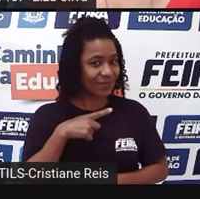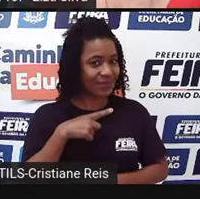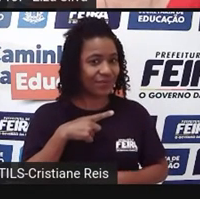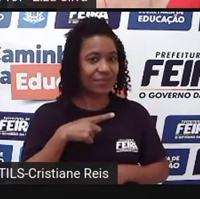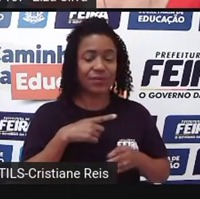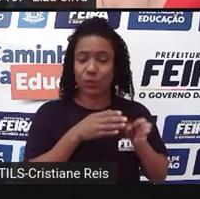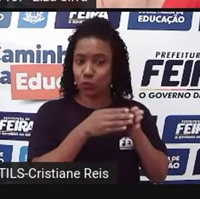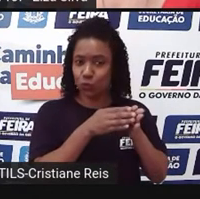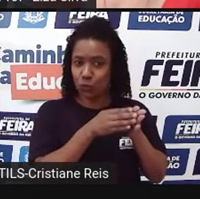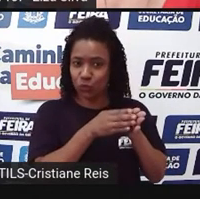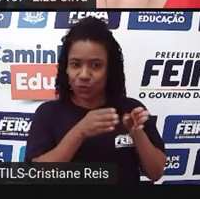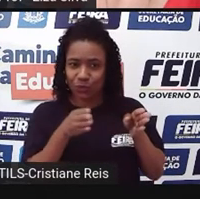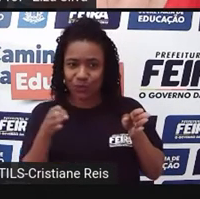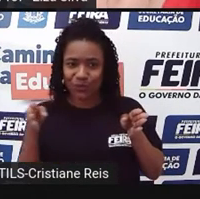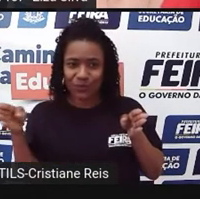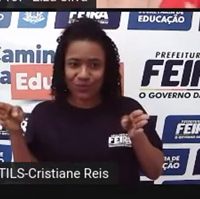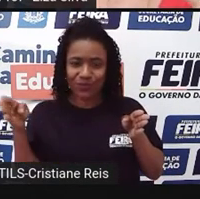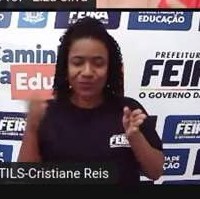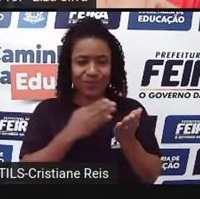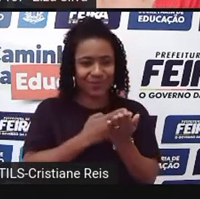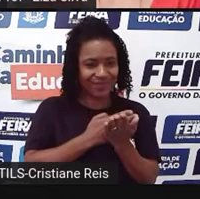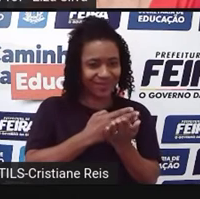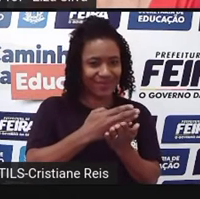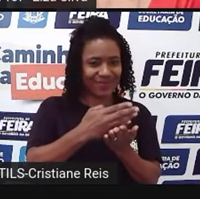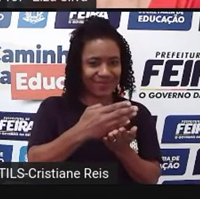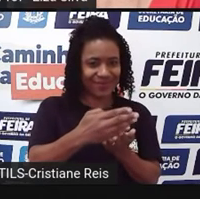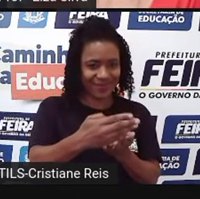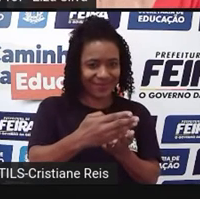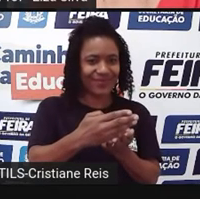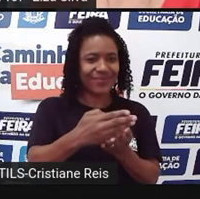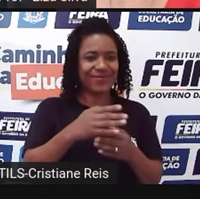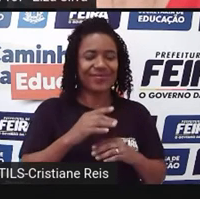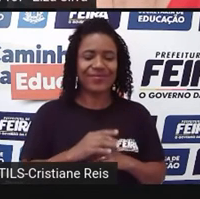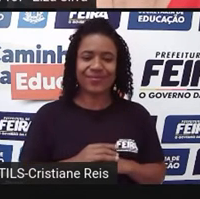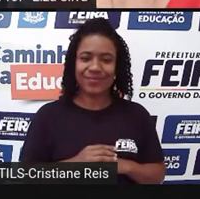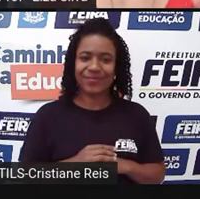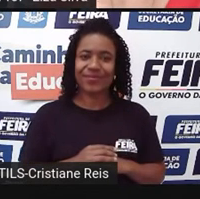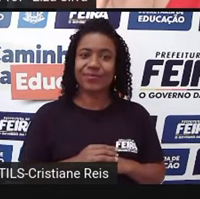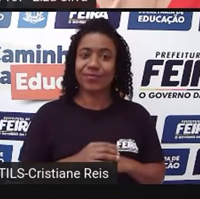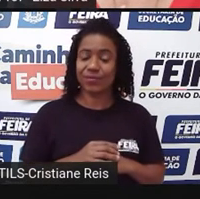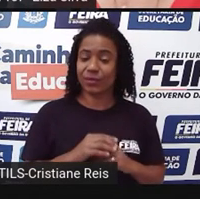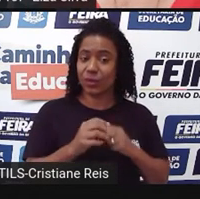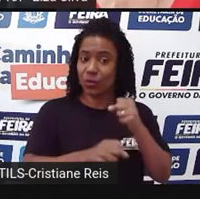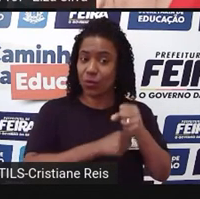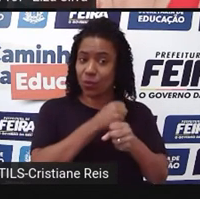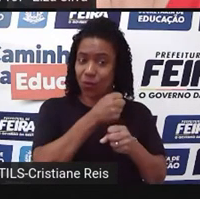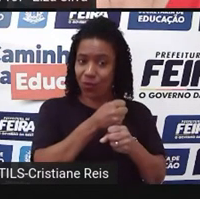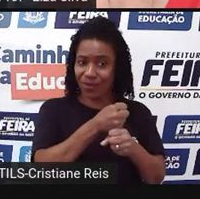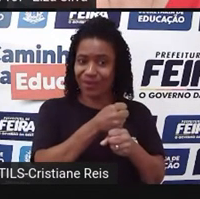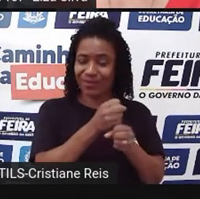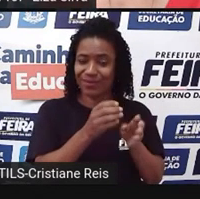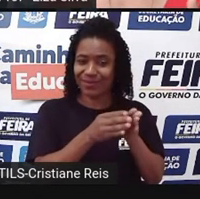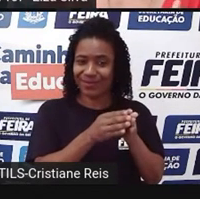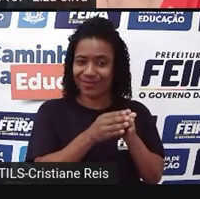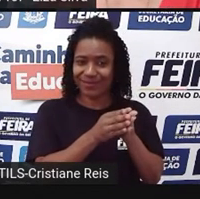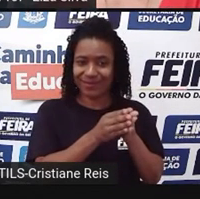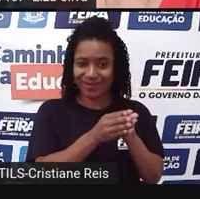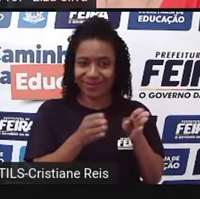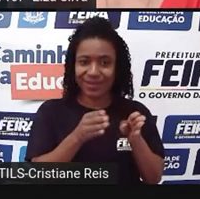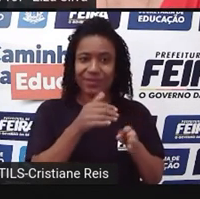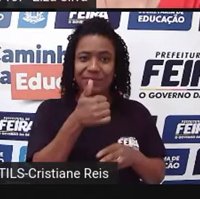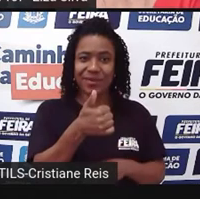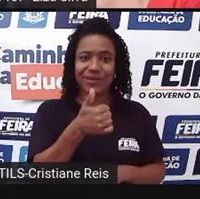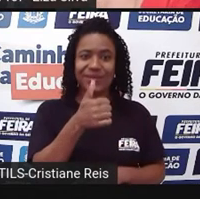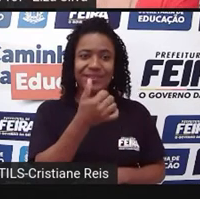início ou seja nós vamos falar das invenções a partir de heyting Security